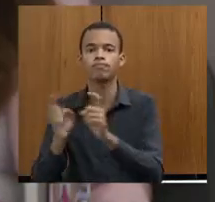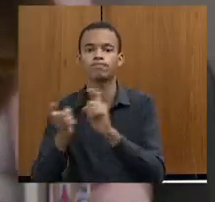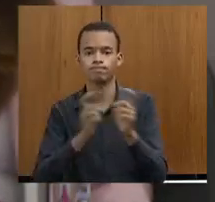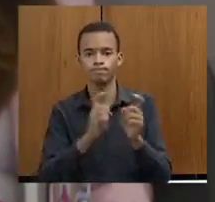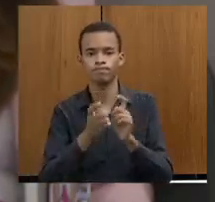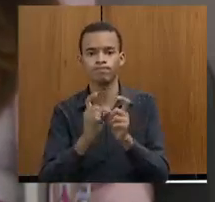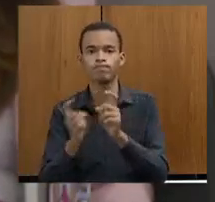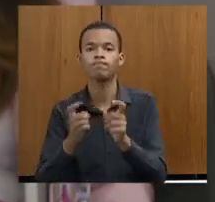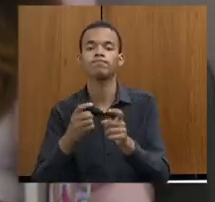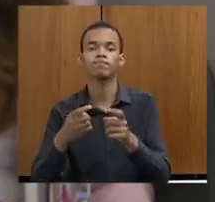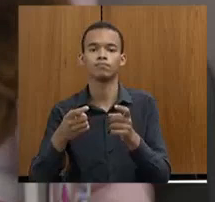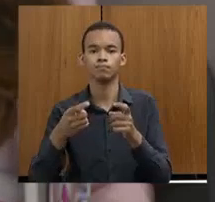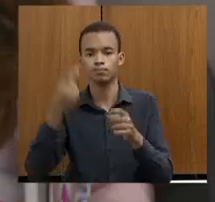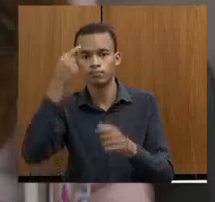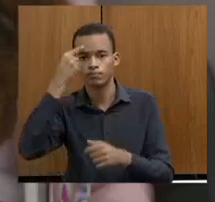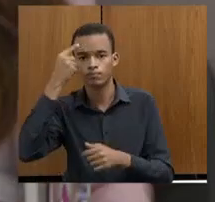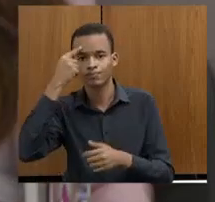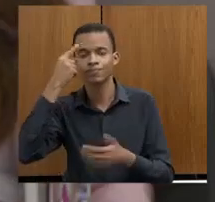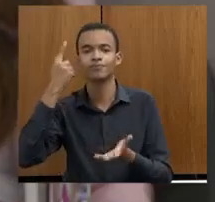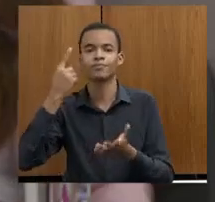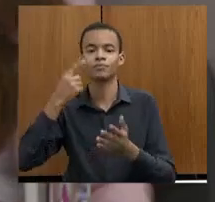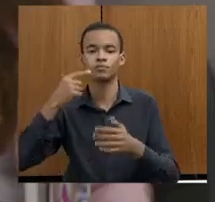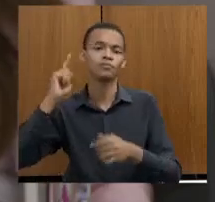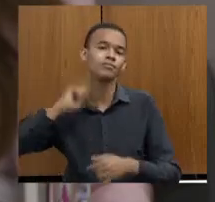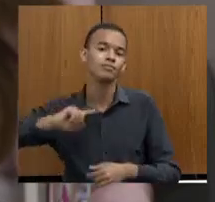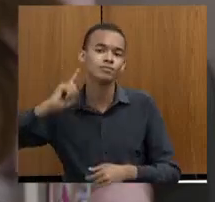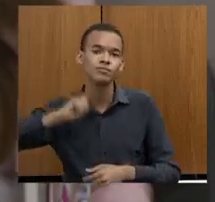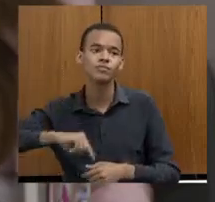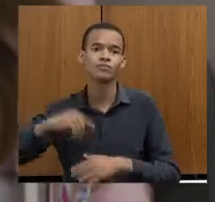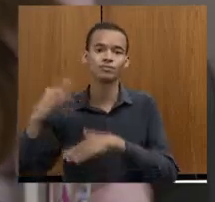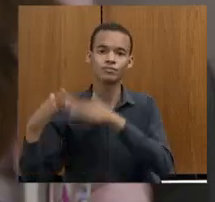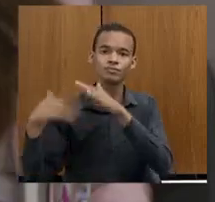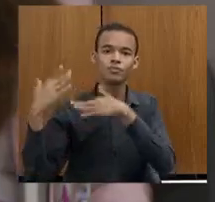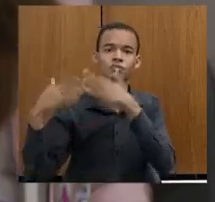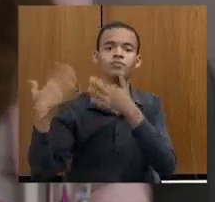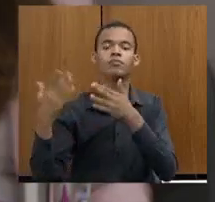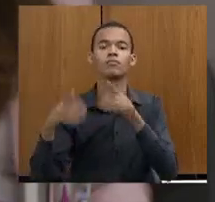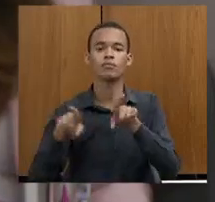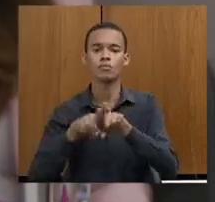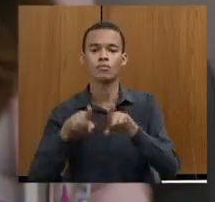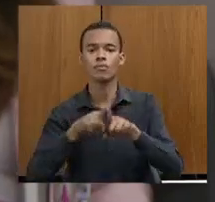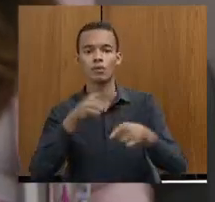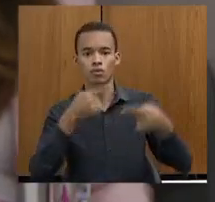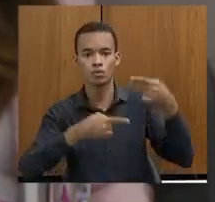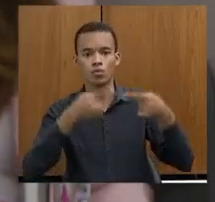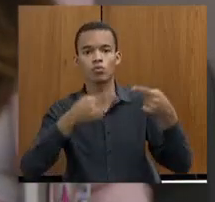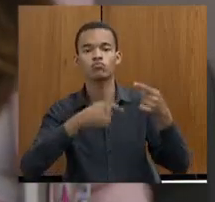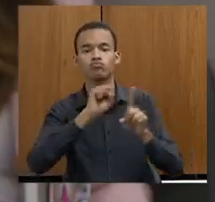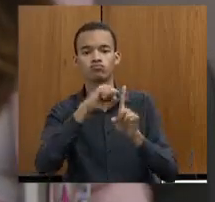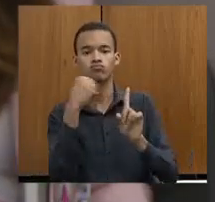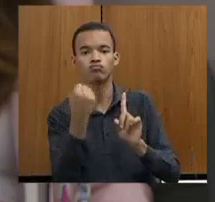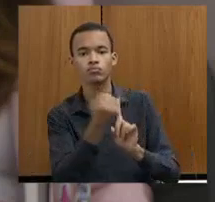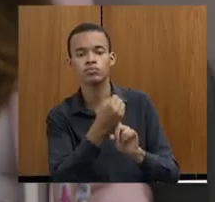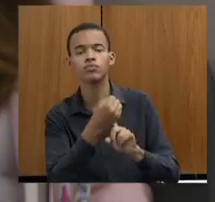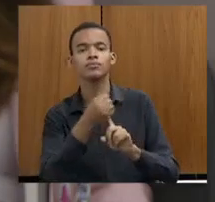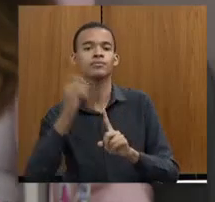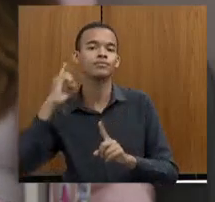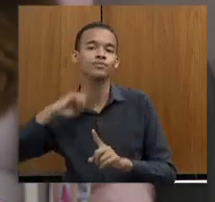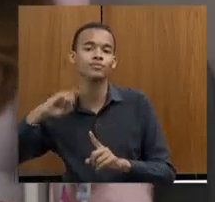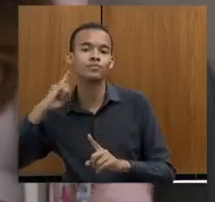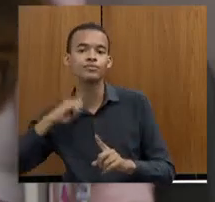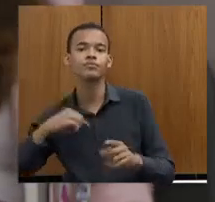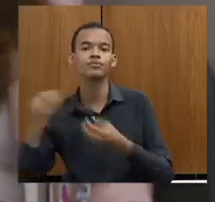as decisões para o governo do estado de Minas Gerais as políticas públicas executadas no estado de Minas Gerais é isso que a gente